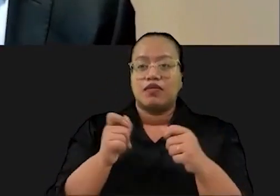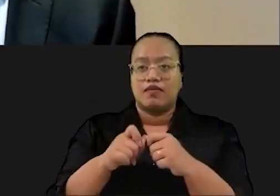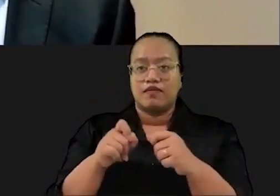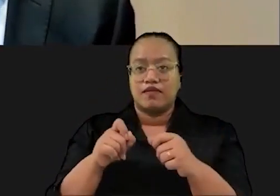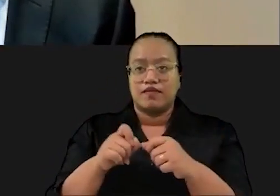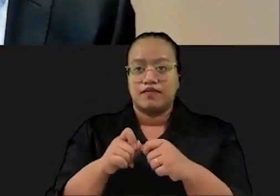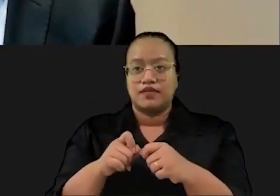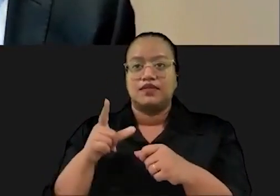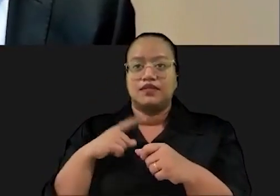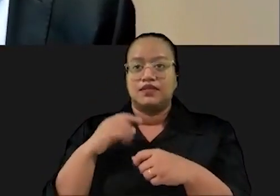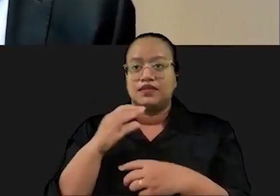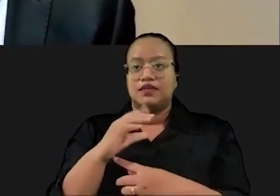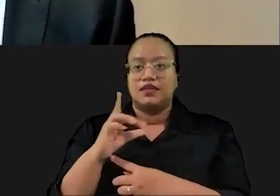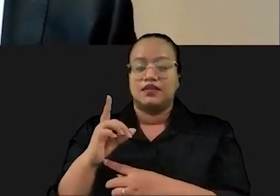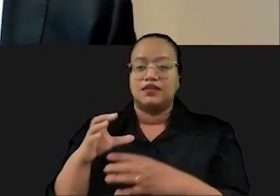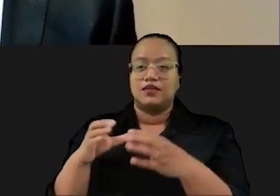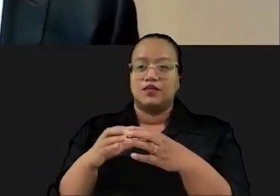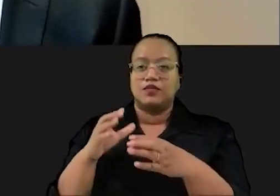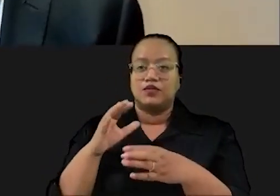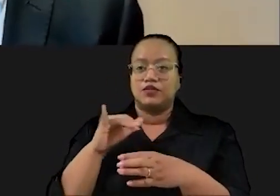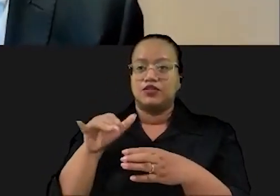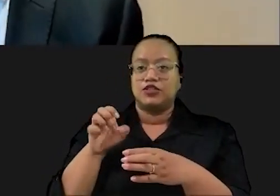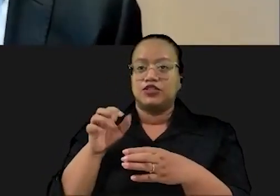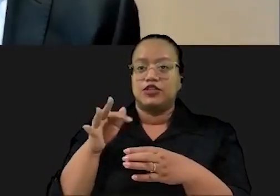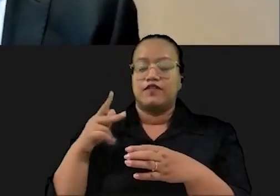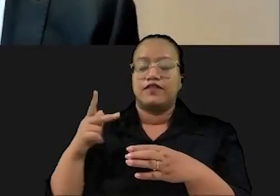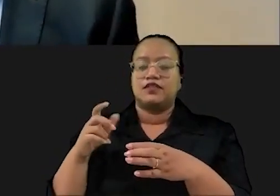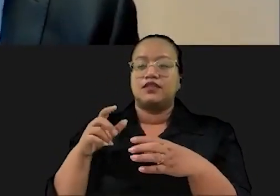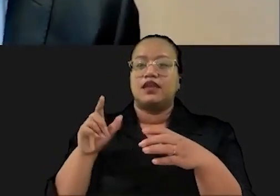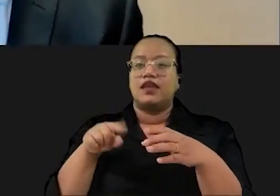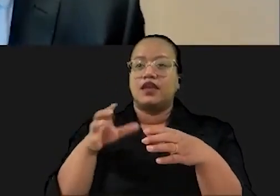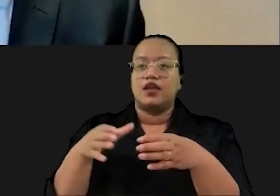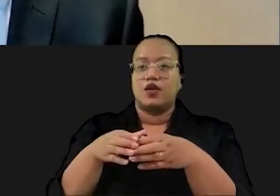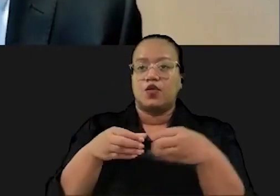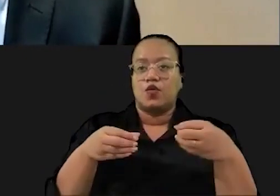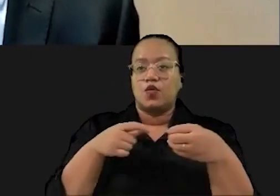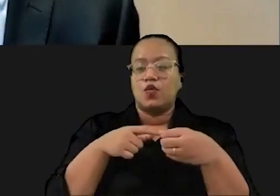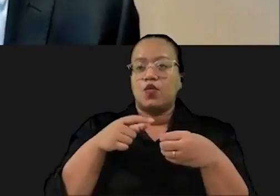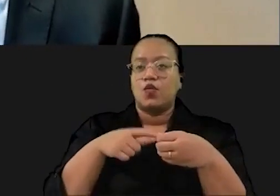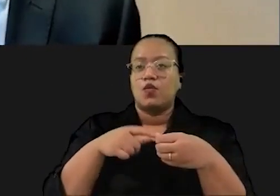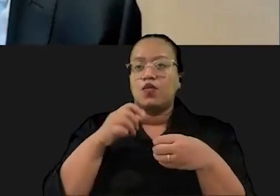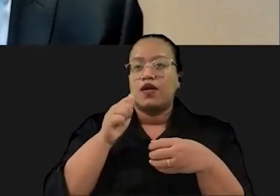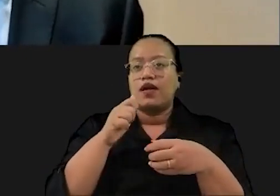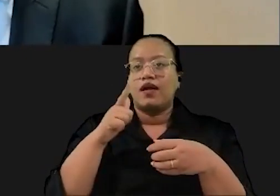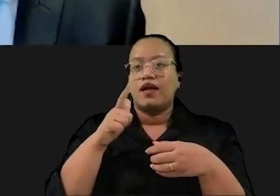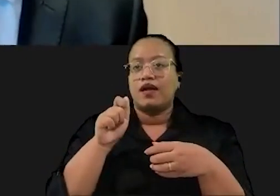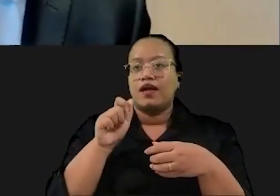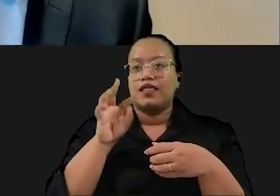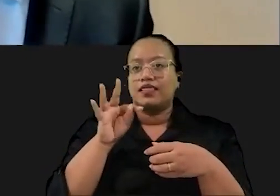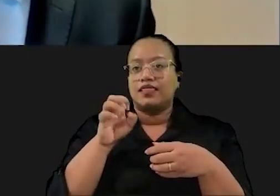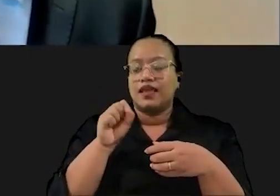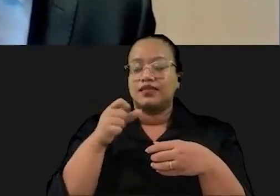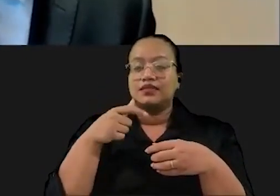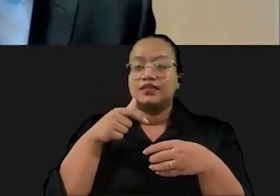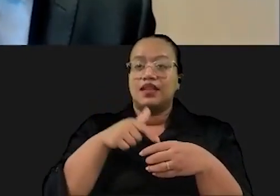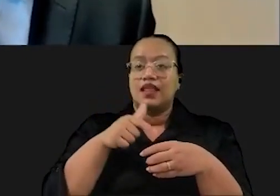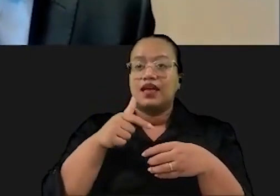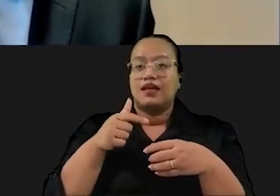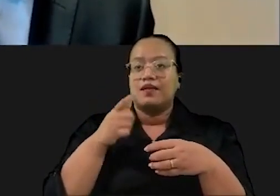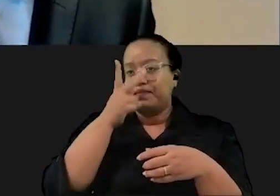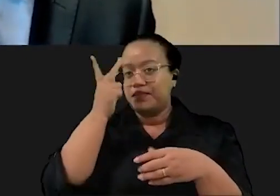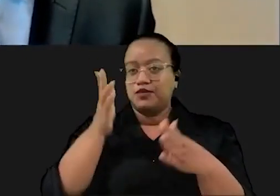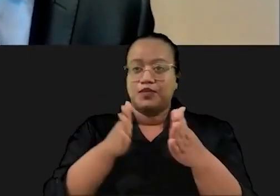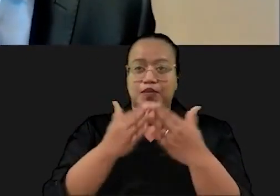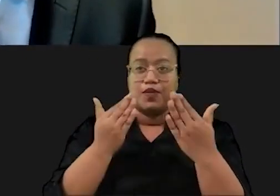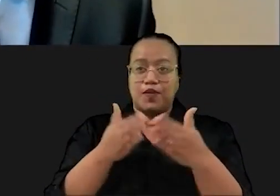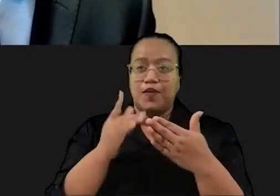um grupo que se chama HPEX, que é voltado para a atenção às pessoas de maior vulnerabilidade social. Esse grupo pensa justamente